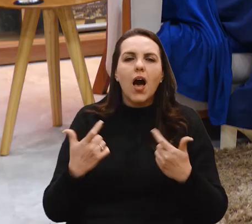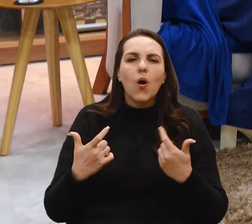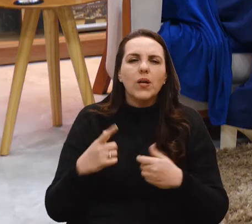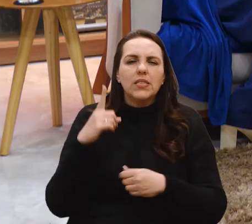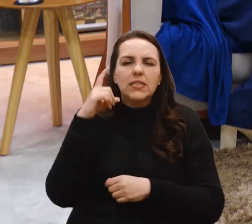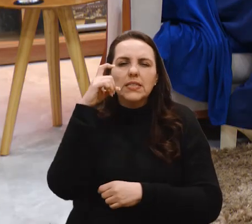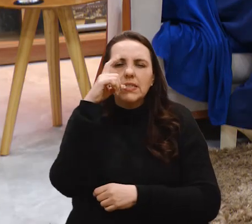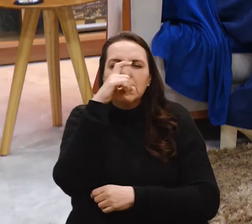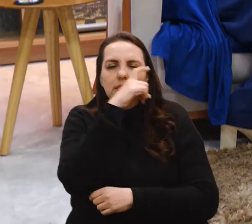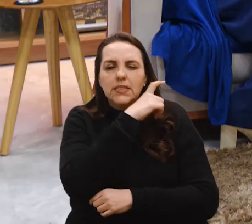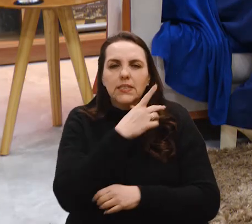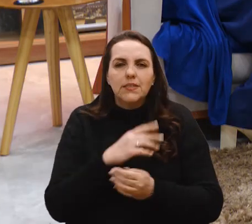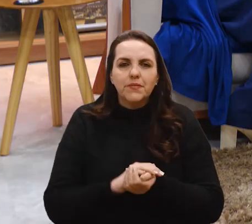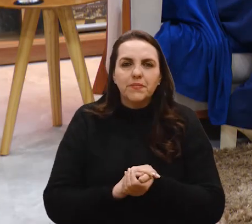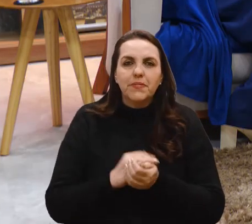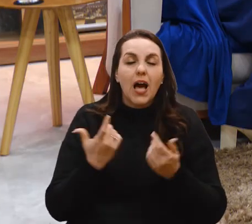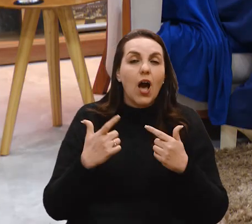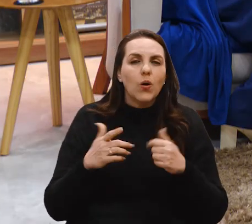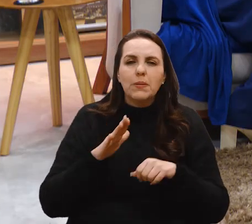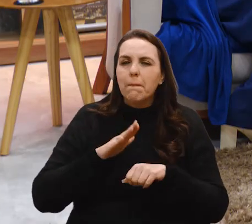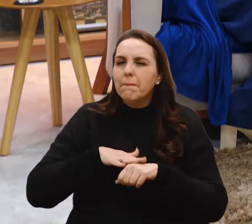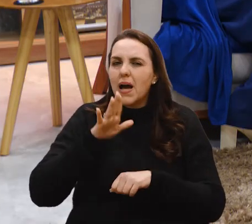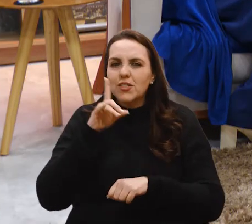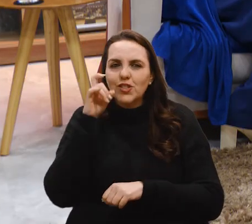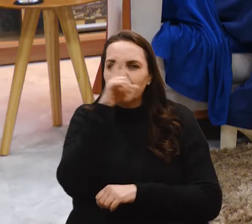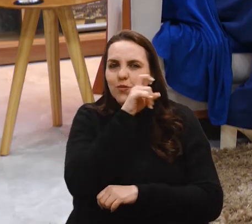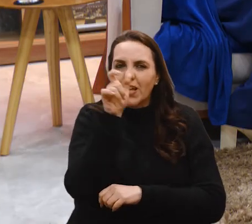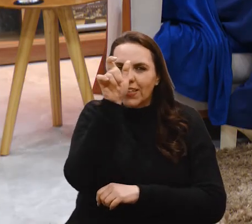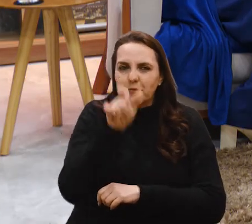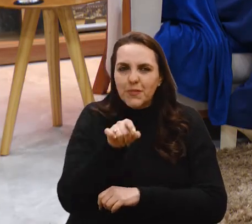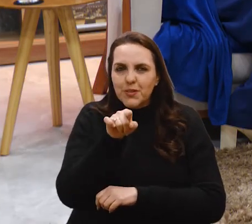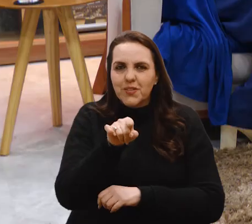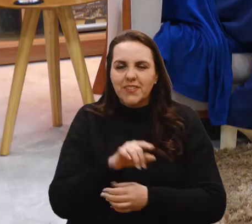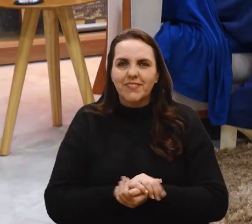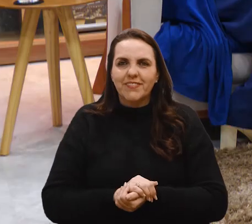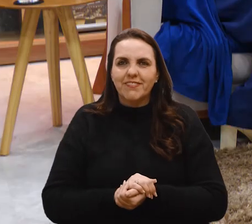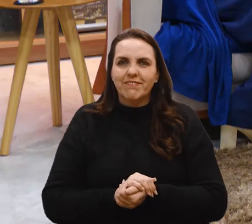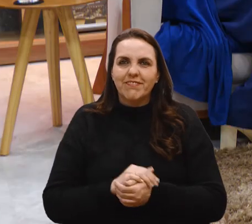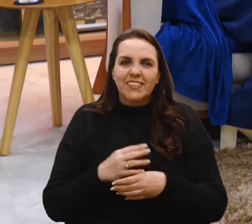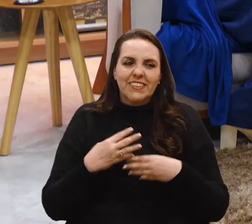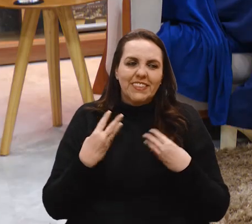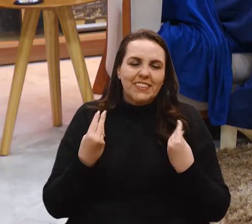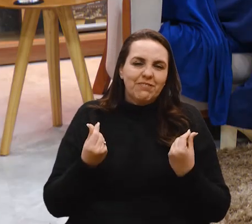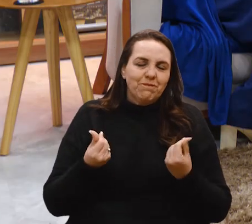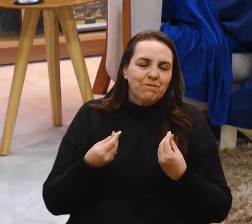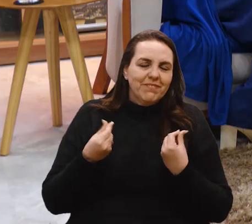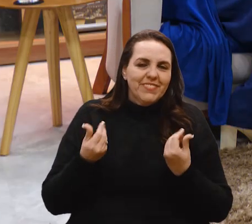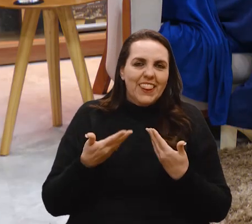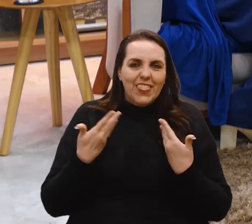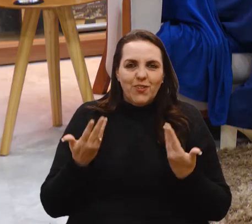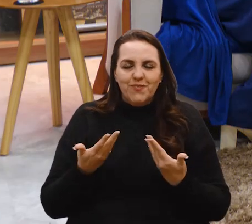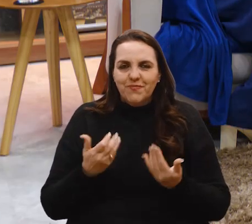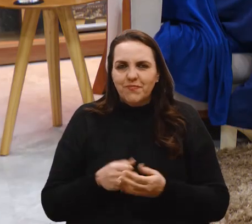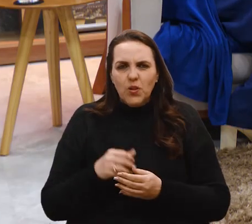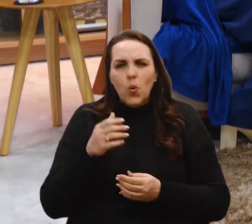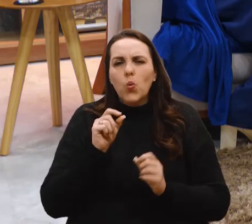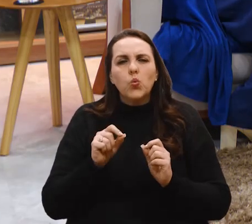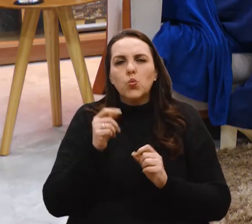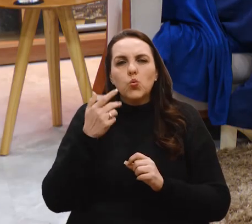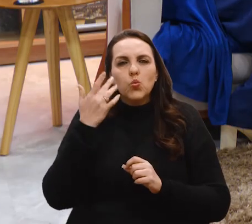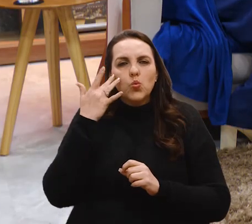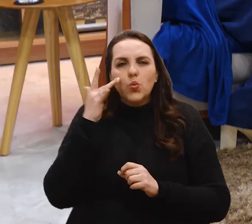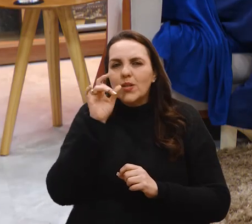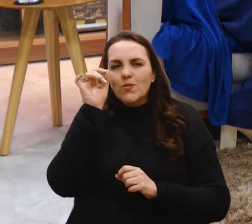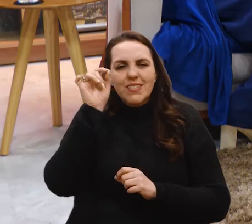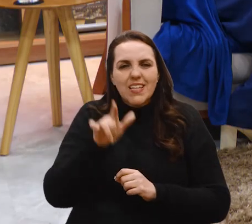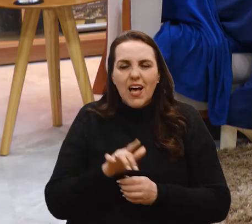de Aquiles ali? Onde é que mora a dificuldade nessa pessoa? Nossa. Hein? O que tu não sabe? O